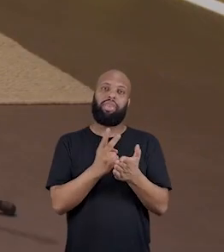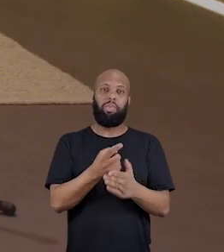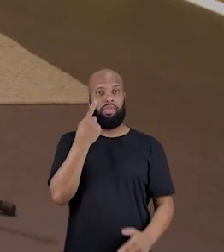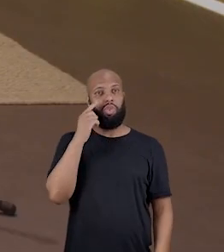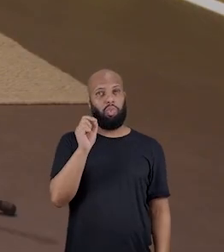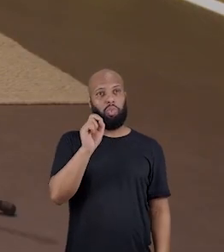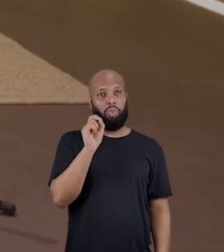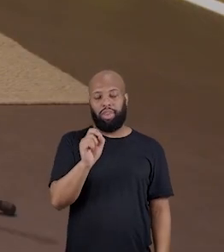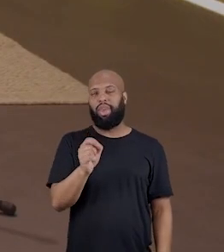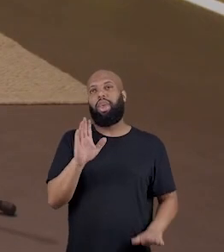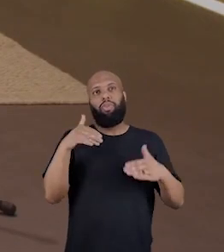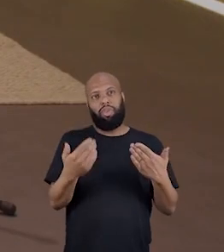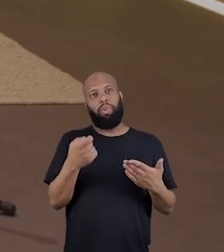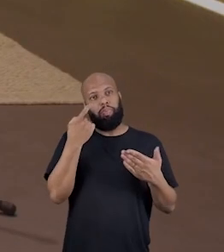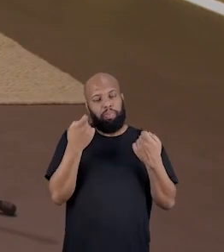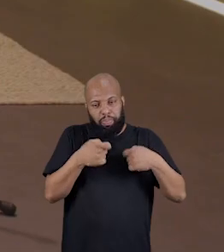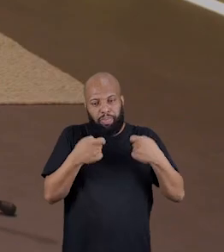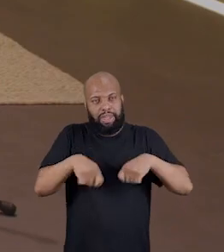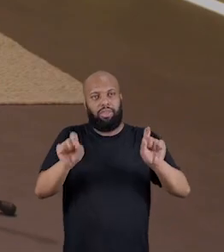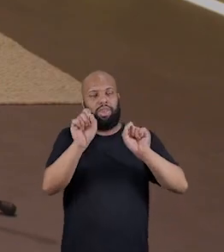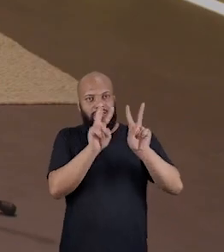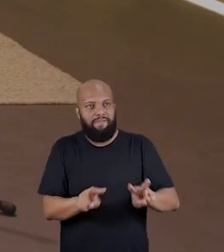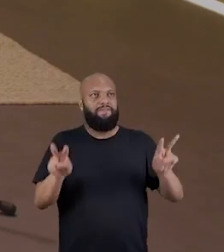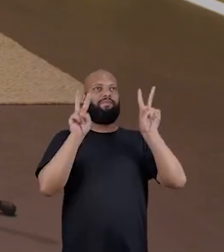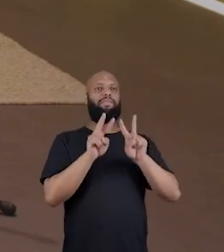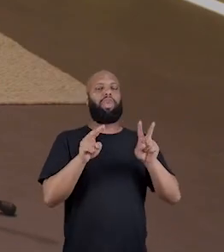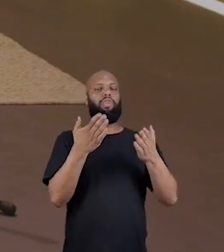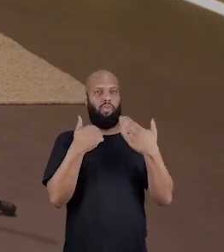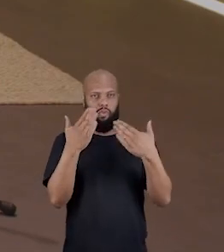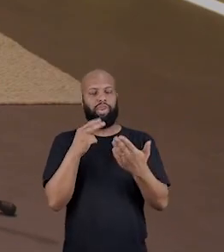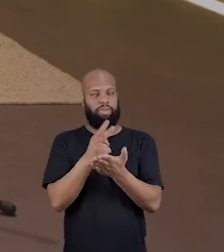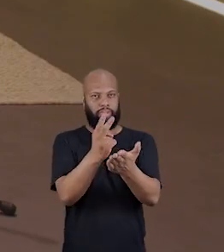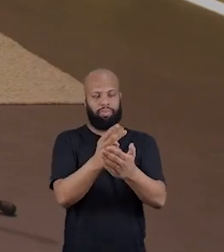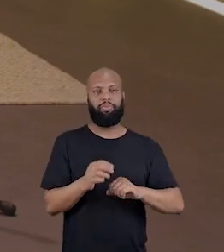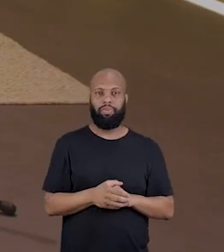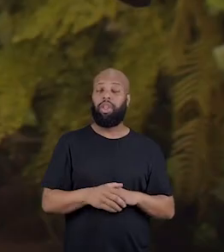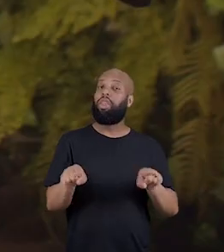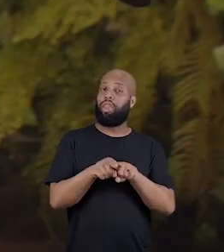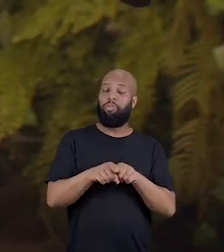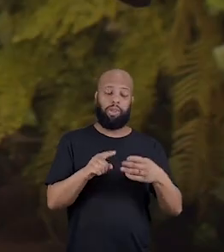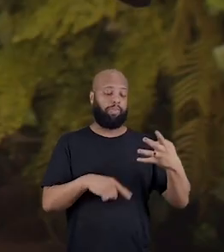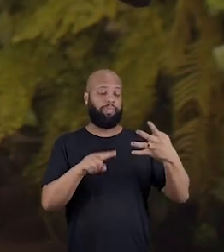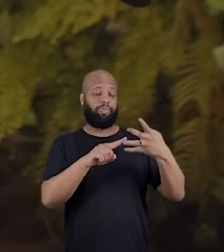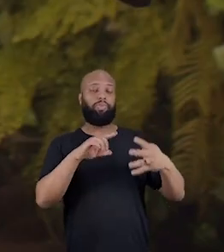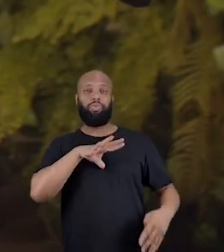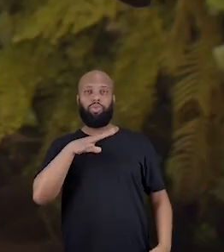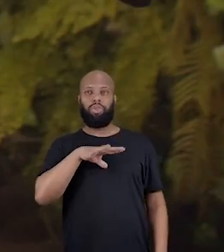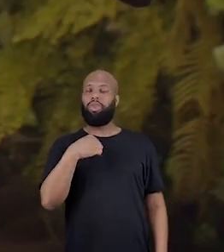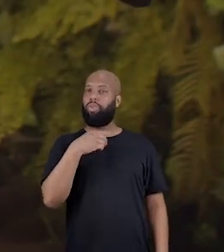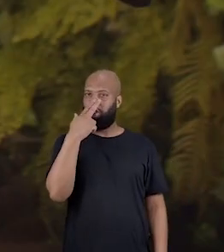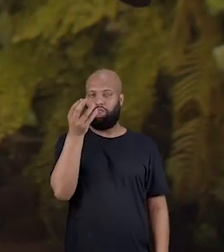o tempo todo olhando para contorno, não tem como não, né? Ótimo ponto, ótimo. Reconversado. E a questão da